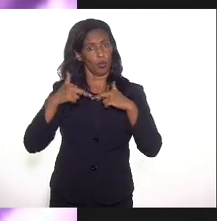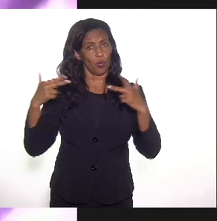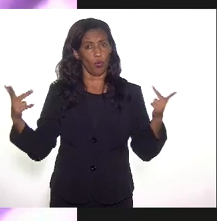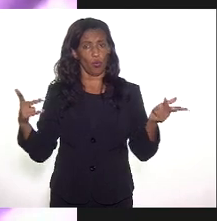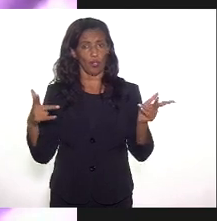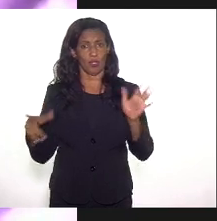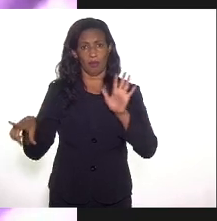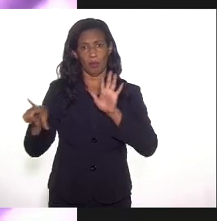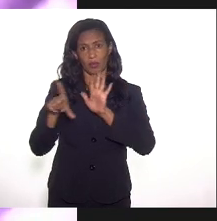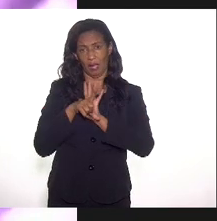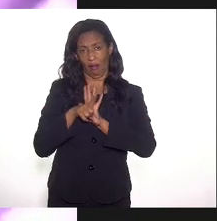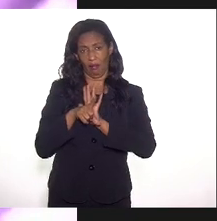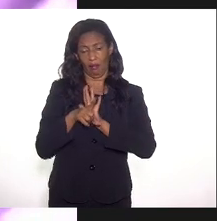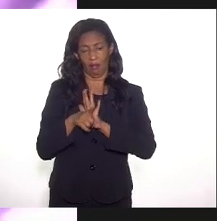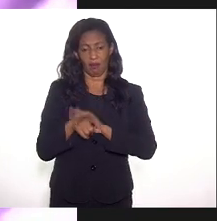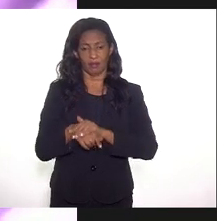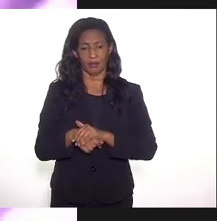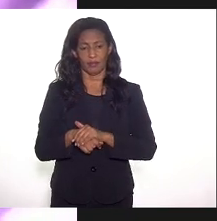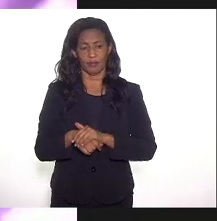votar além de tirar,